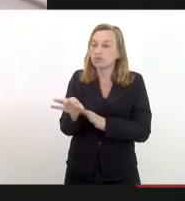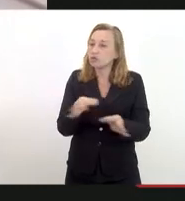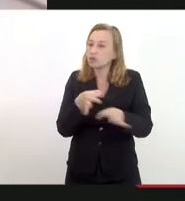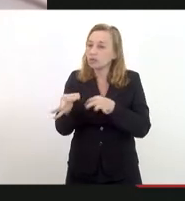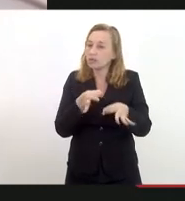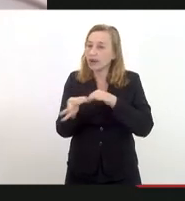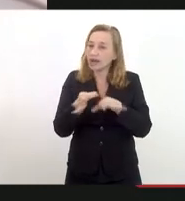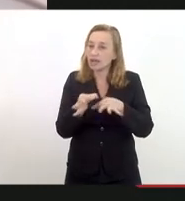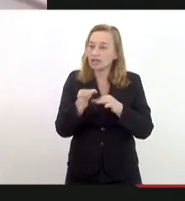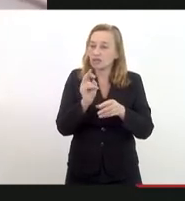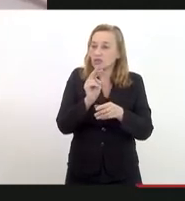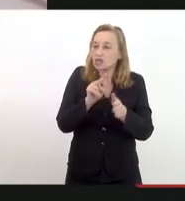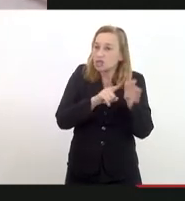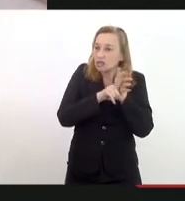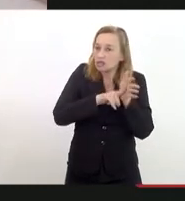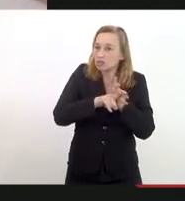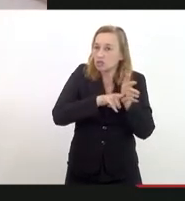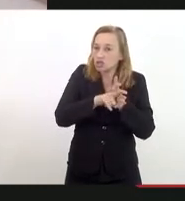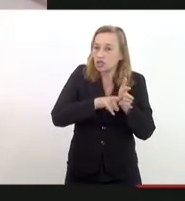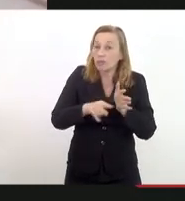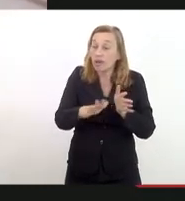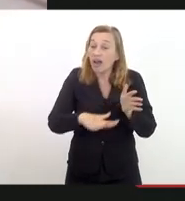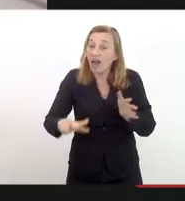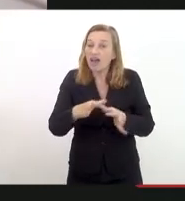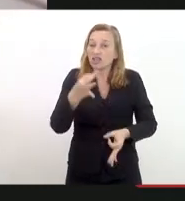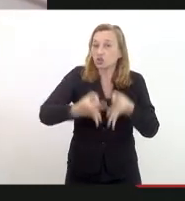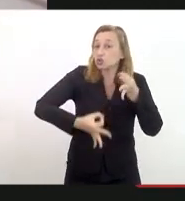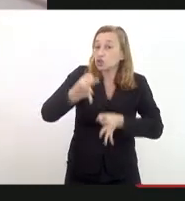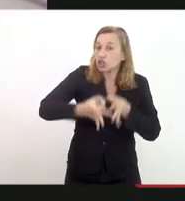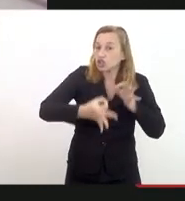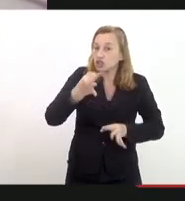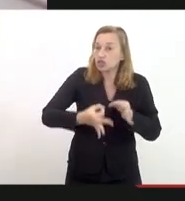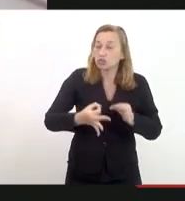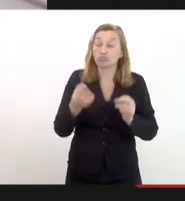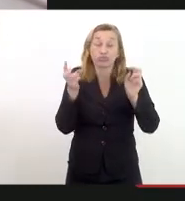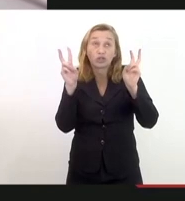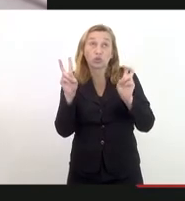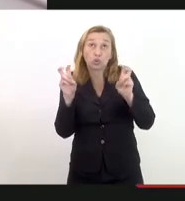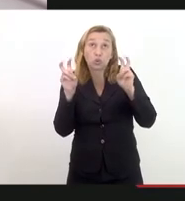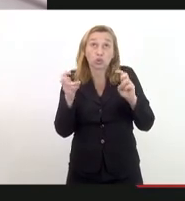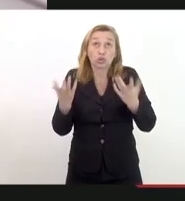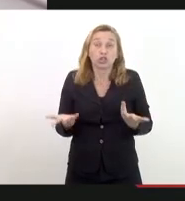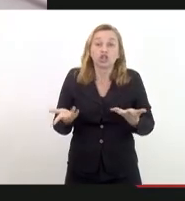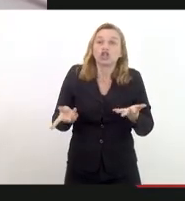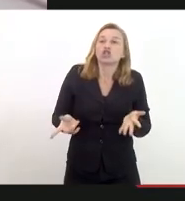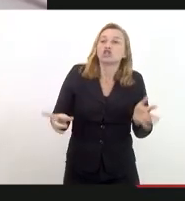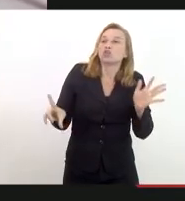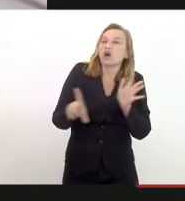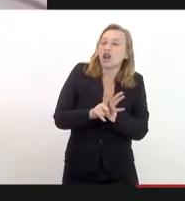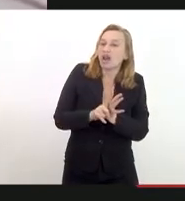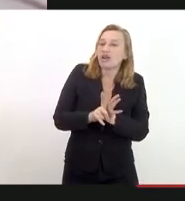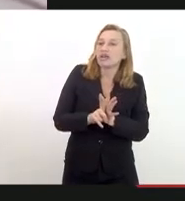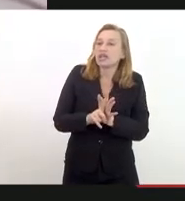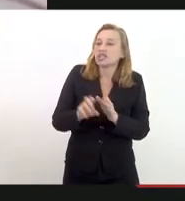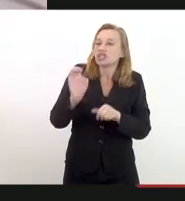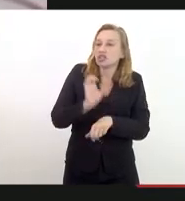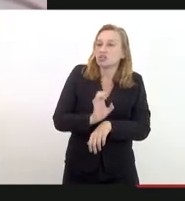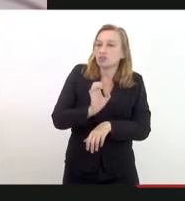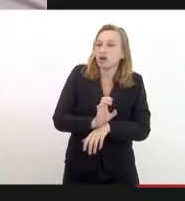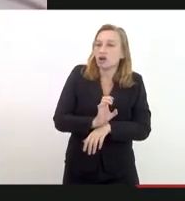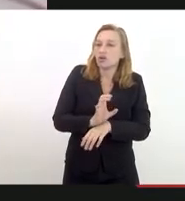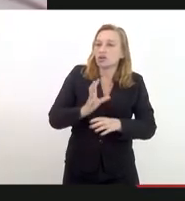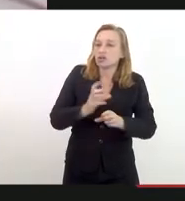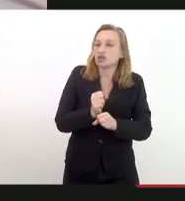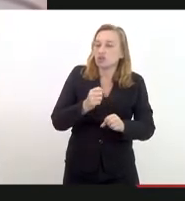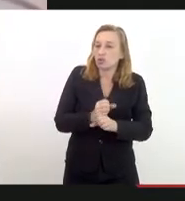avaliada pela área jurídica, por questões de uma lei, da lei estadual de prestação de contas